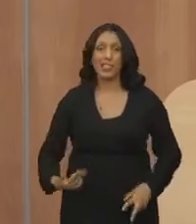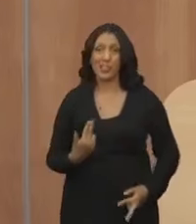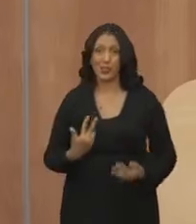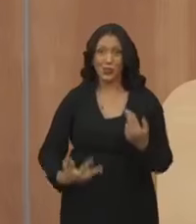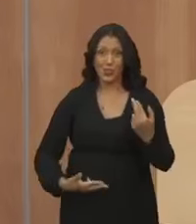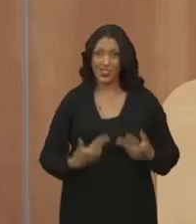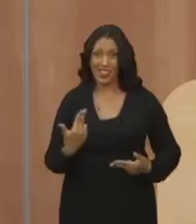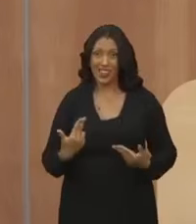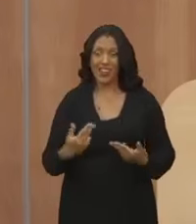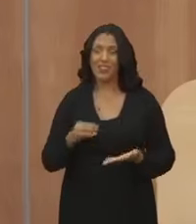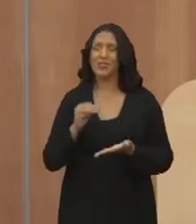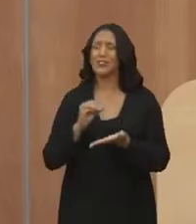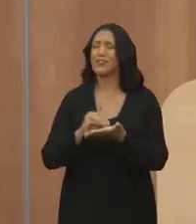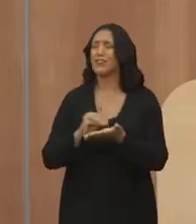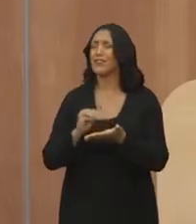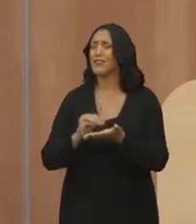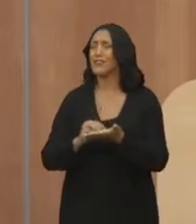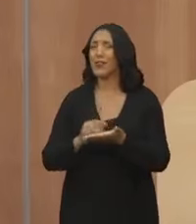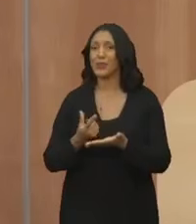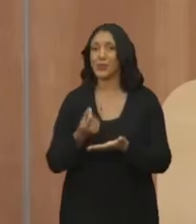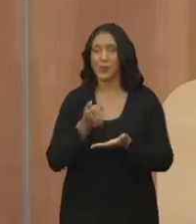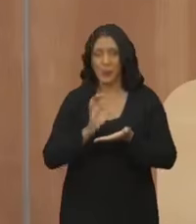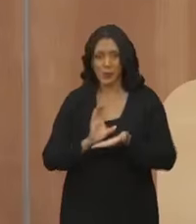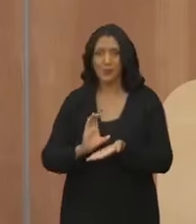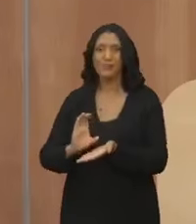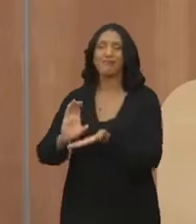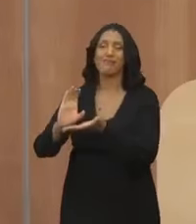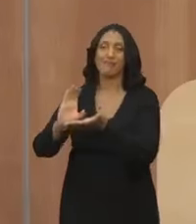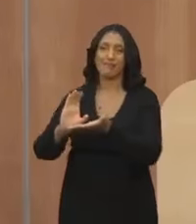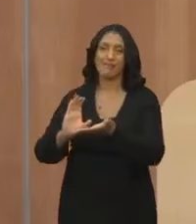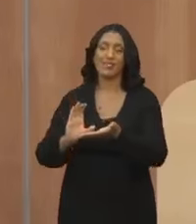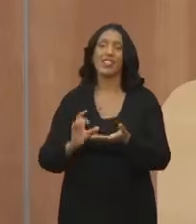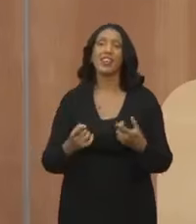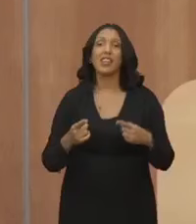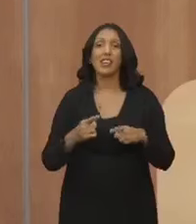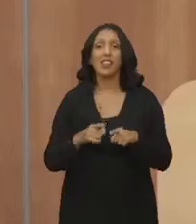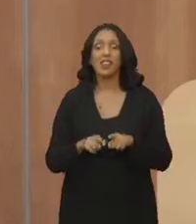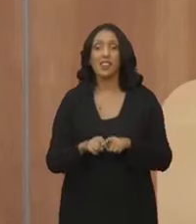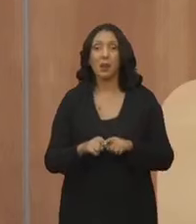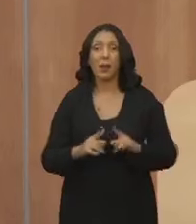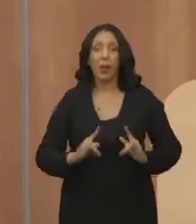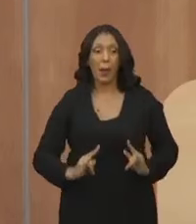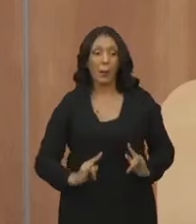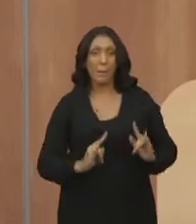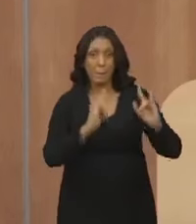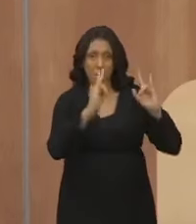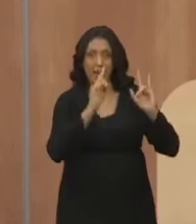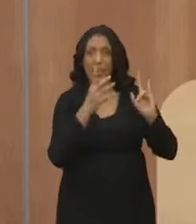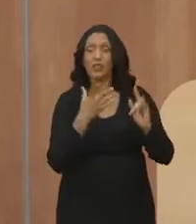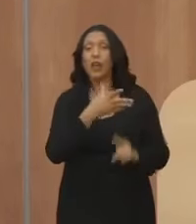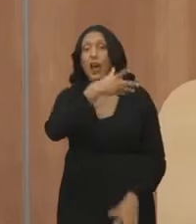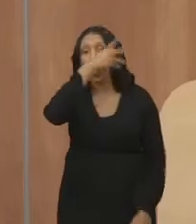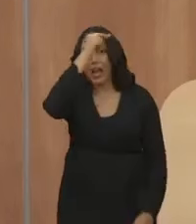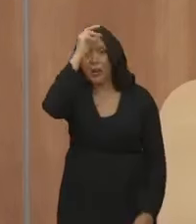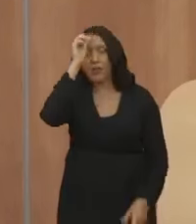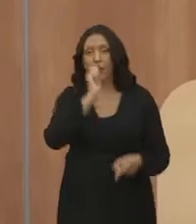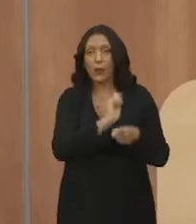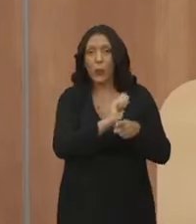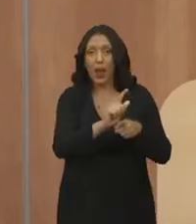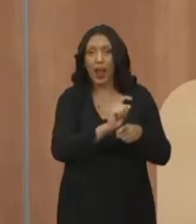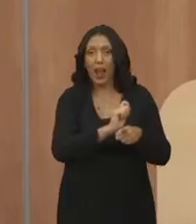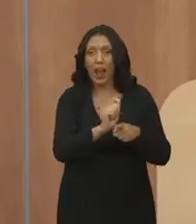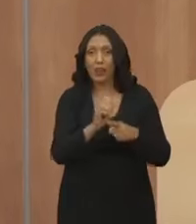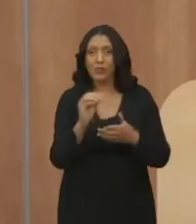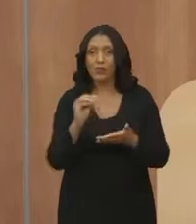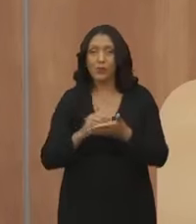não está pagando o aluguel dos prédios que a prefeitura aluga pontualmente, tem casos aí que atrasou quase 20 dias.